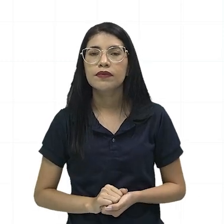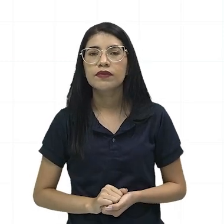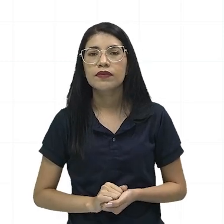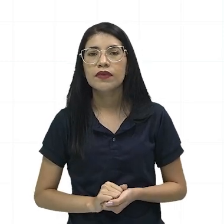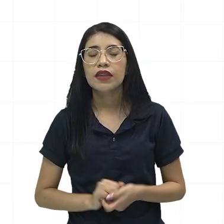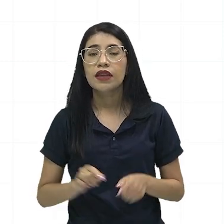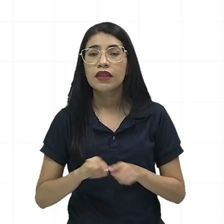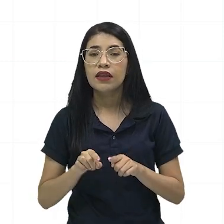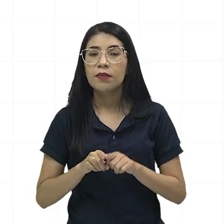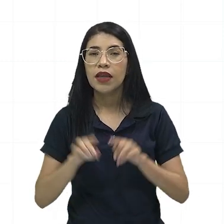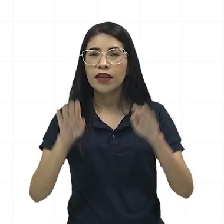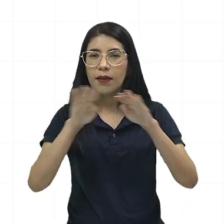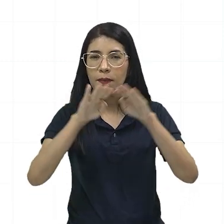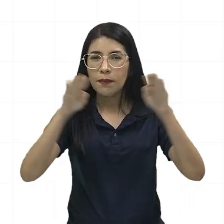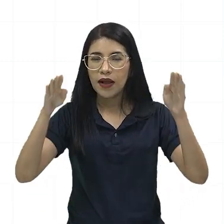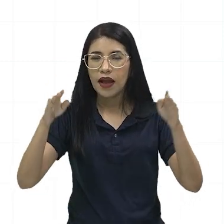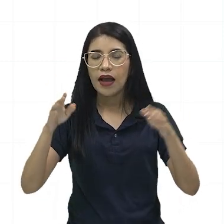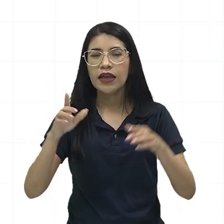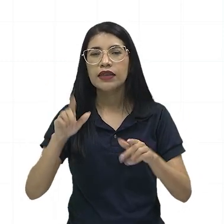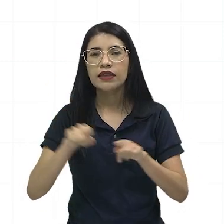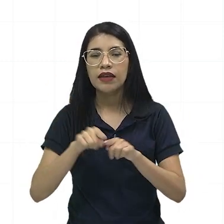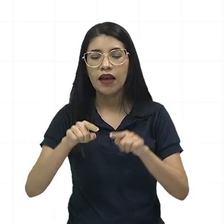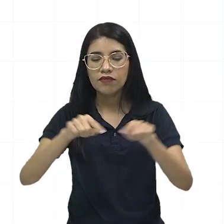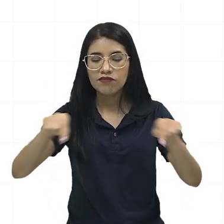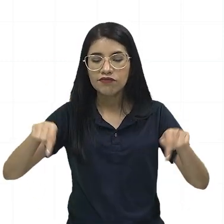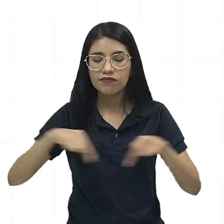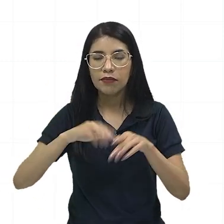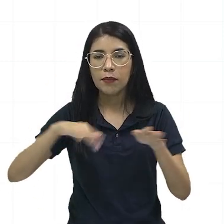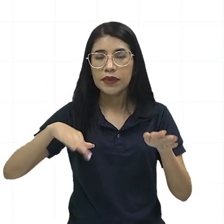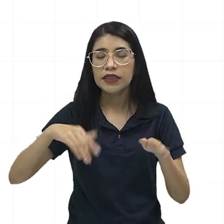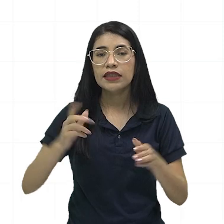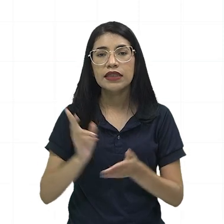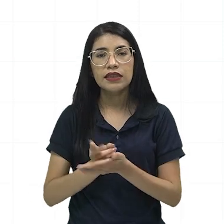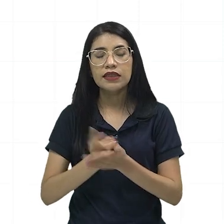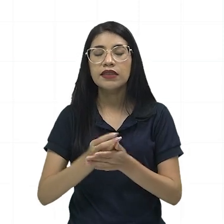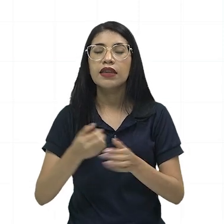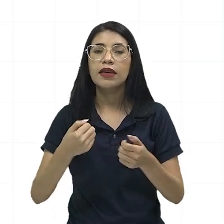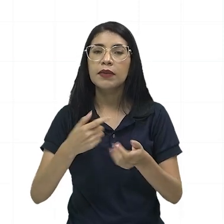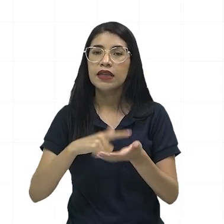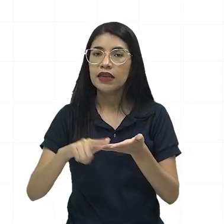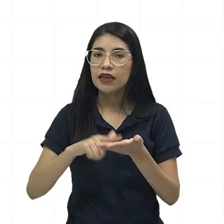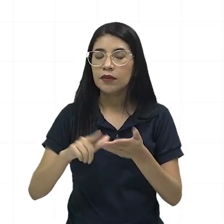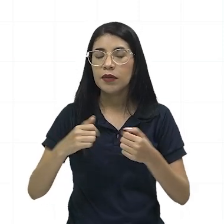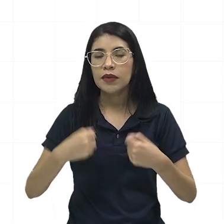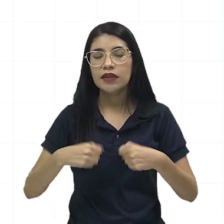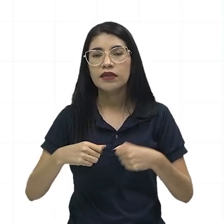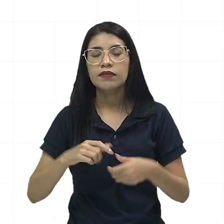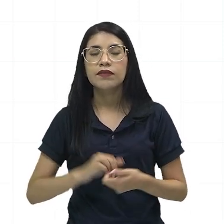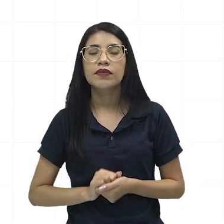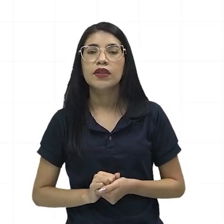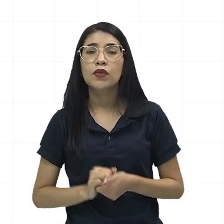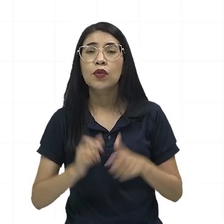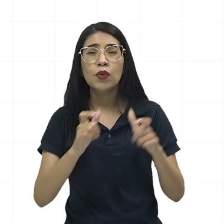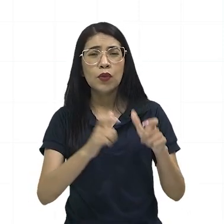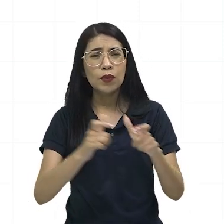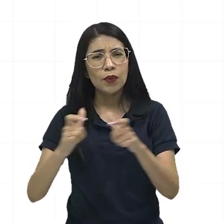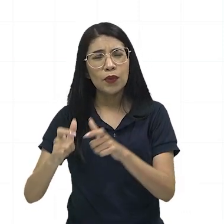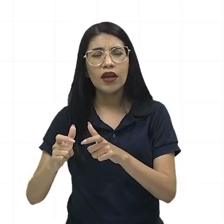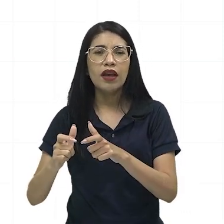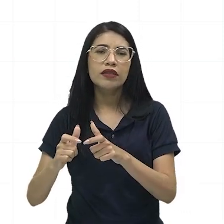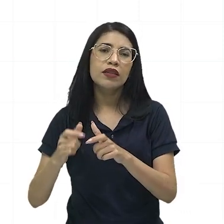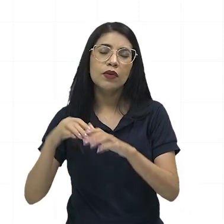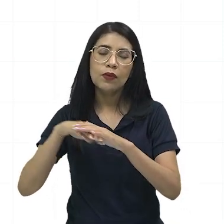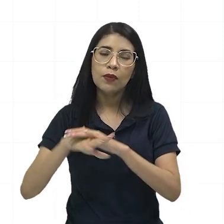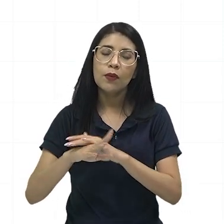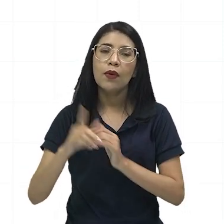Lajes e piscinas devem estar sempre limpas, então os nossos reservatórios de água, piscinas,